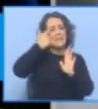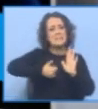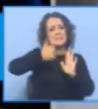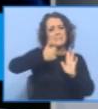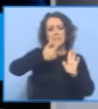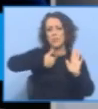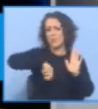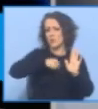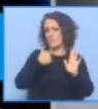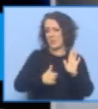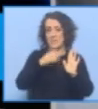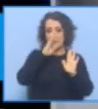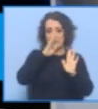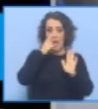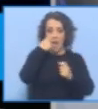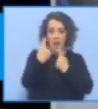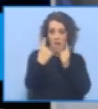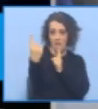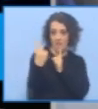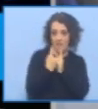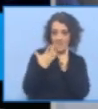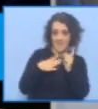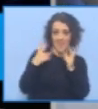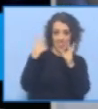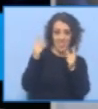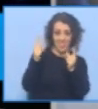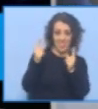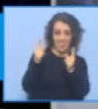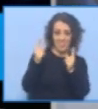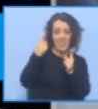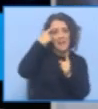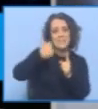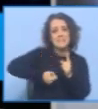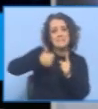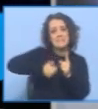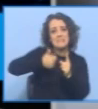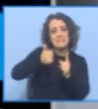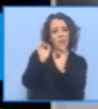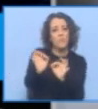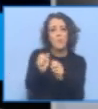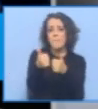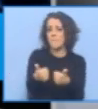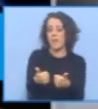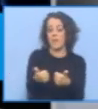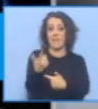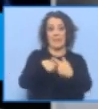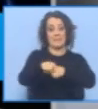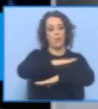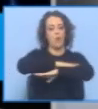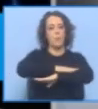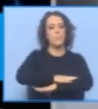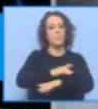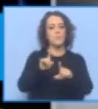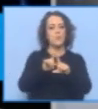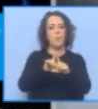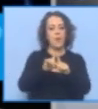Alguém que quer brincar connosco, quer o melhor do outro. E obedecer de facto é chegar